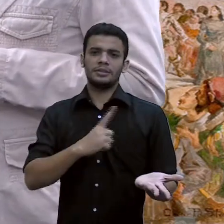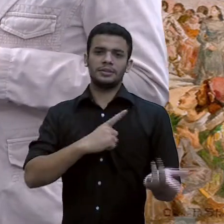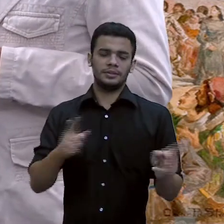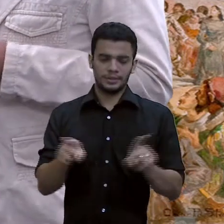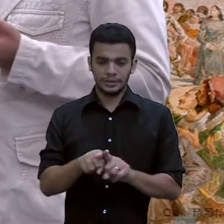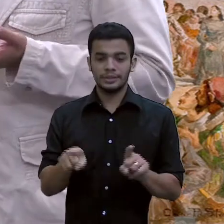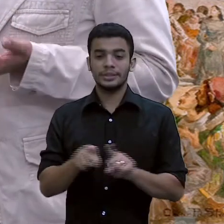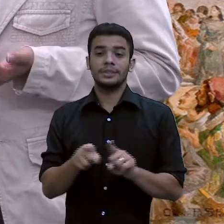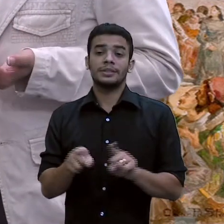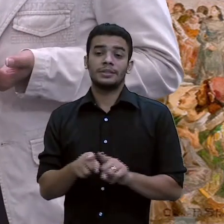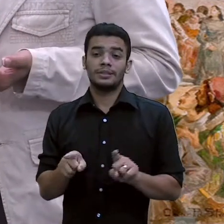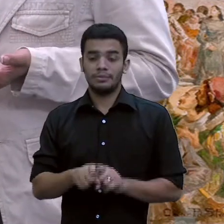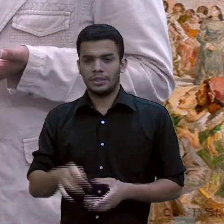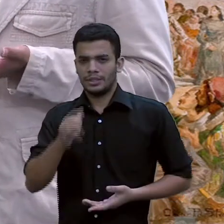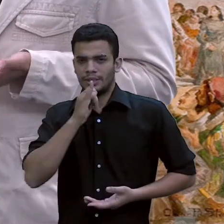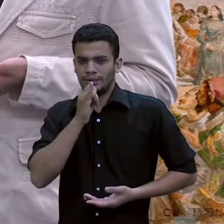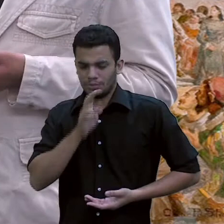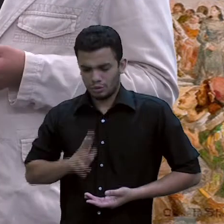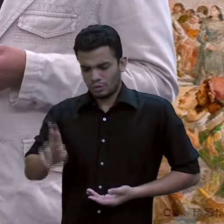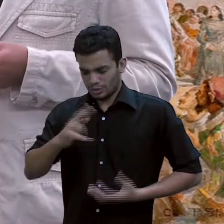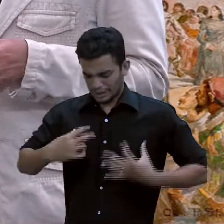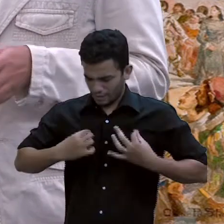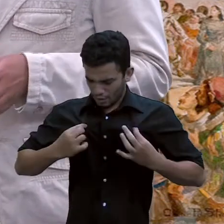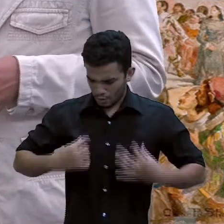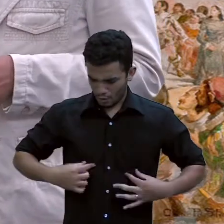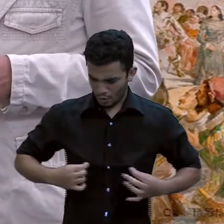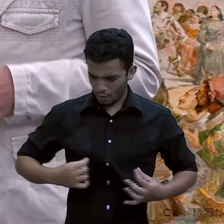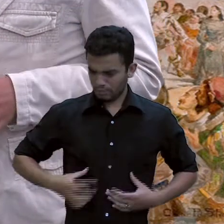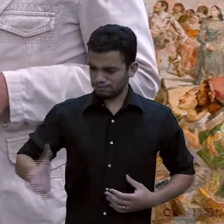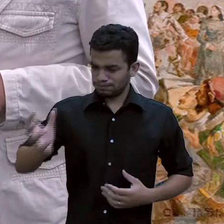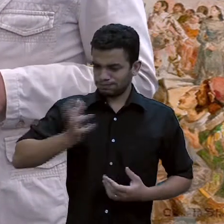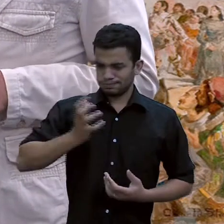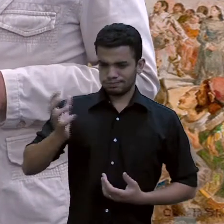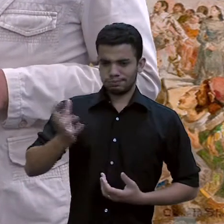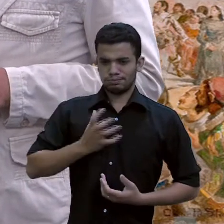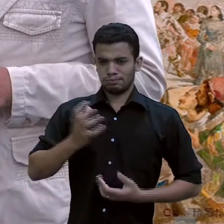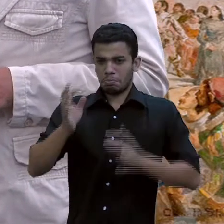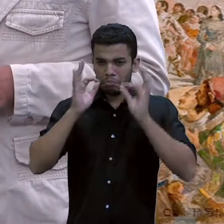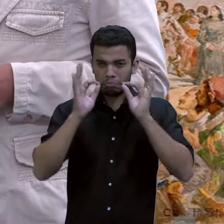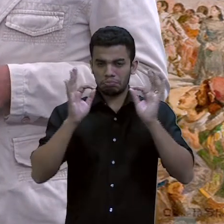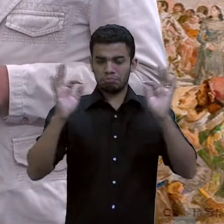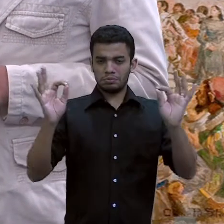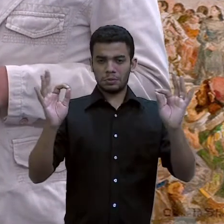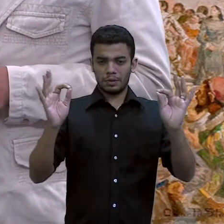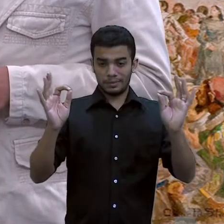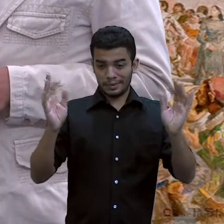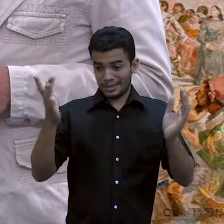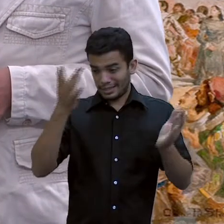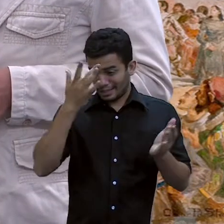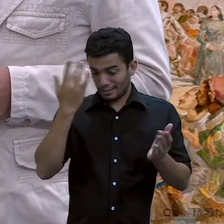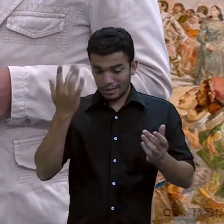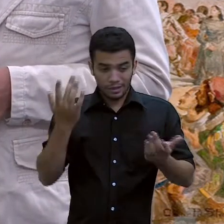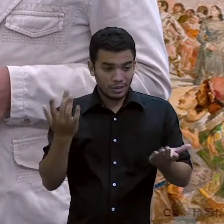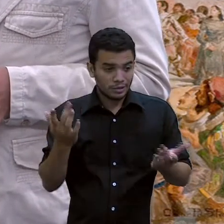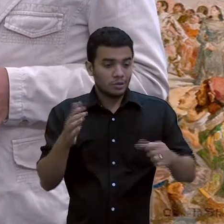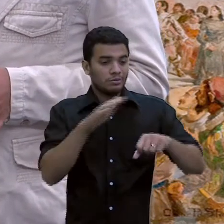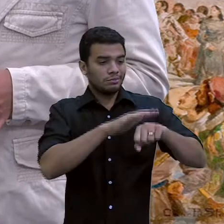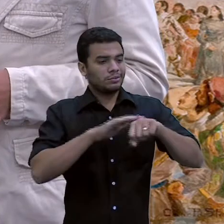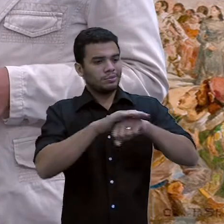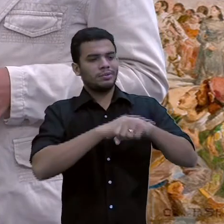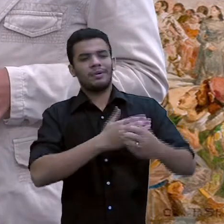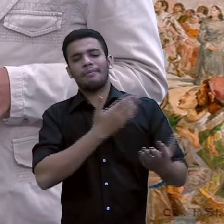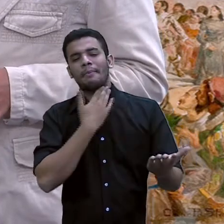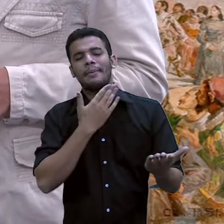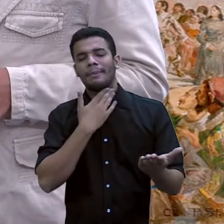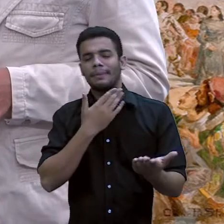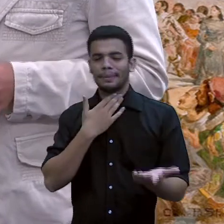colonial. Vestir roupas novas e luxuosas trazidas lá da Europa e conversar com as pessoas. No Natal,